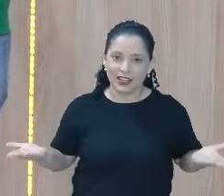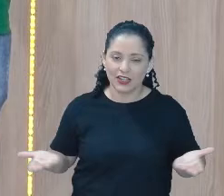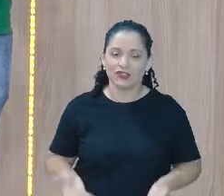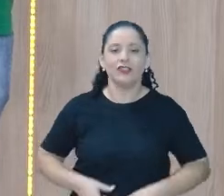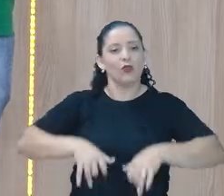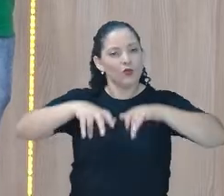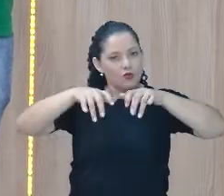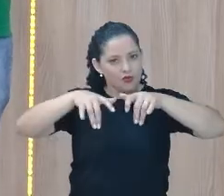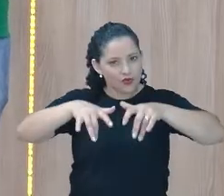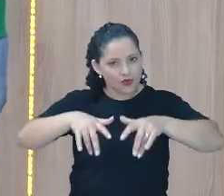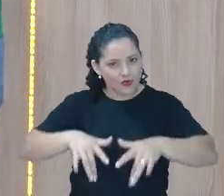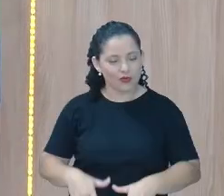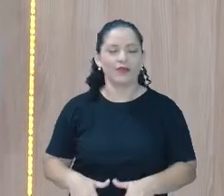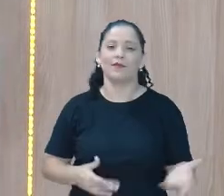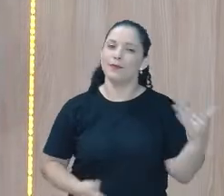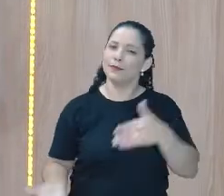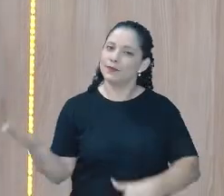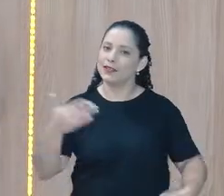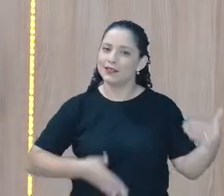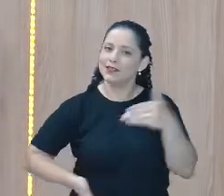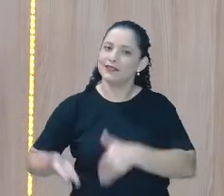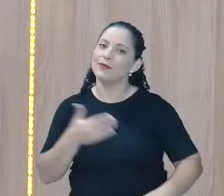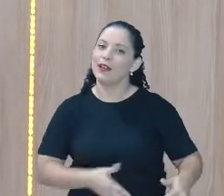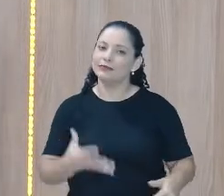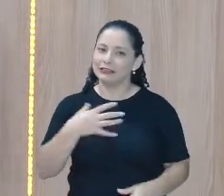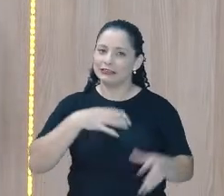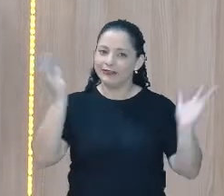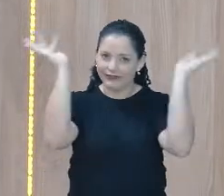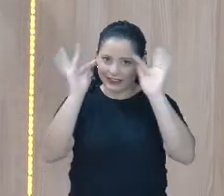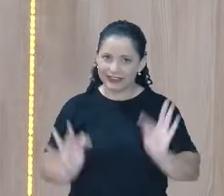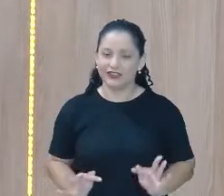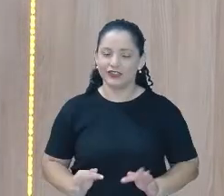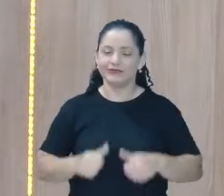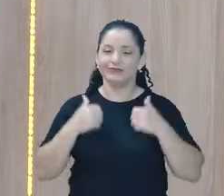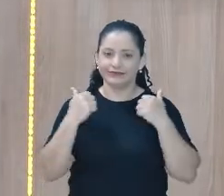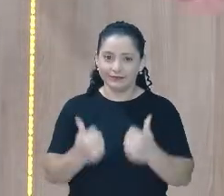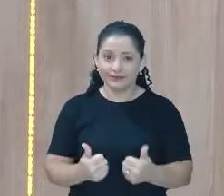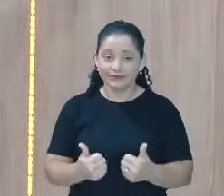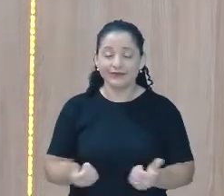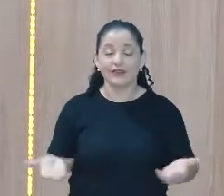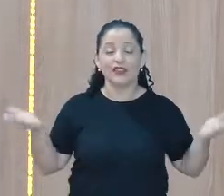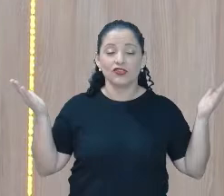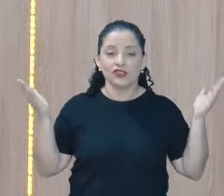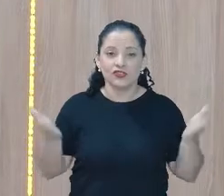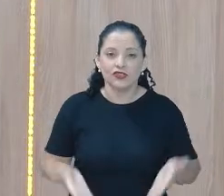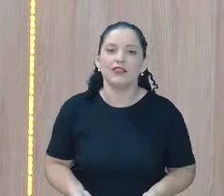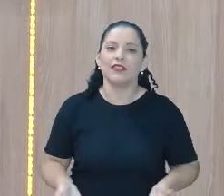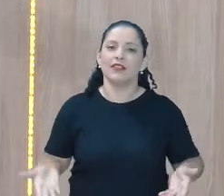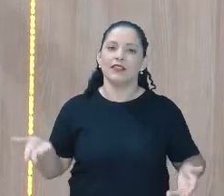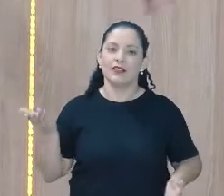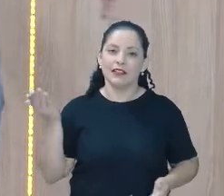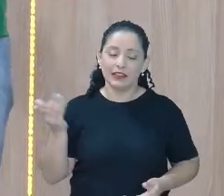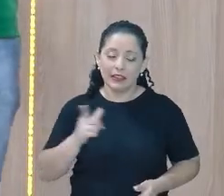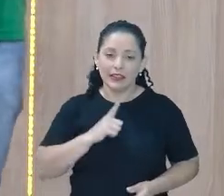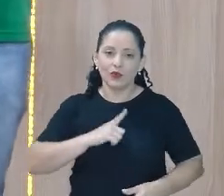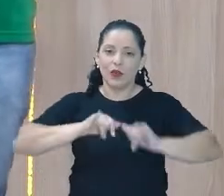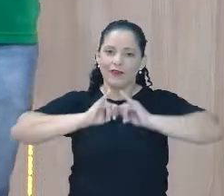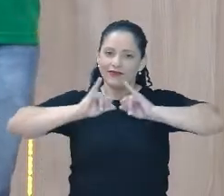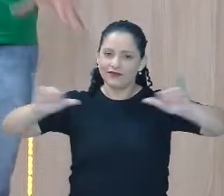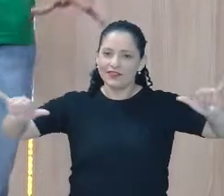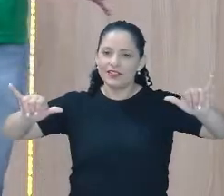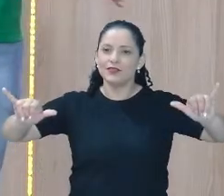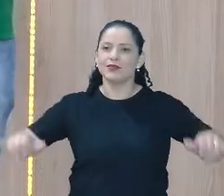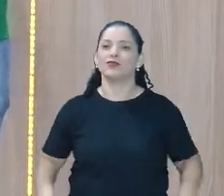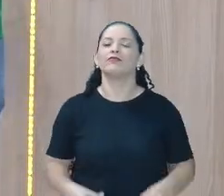com a gente no chat, a gente fica muito feliz com cada comentário, certo? Então os recados foram dados, avisos também